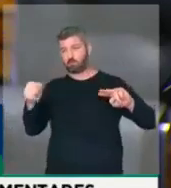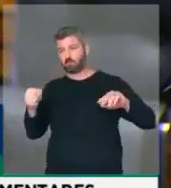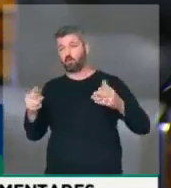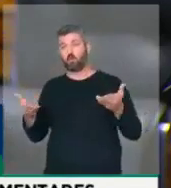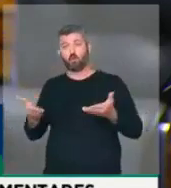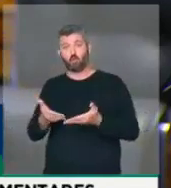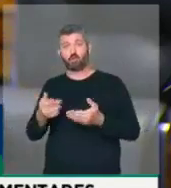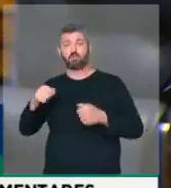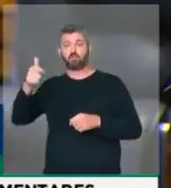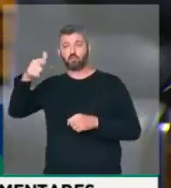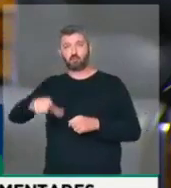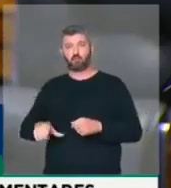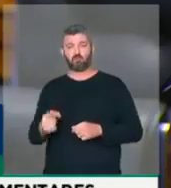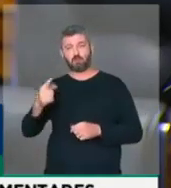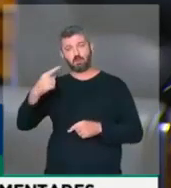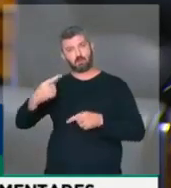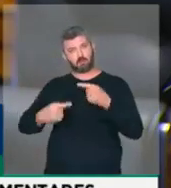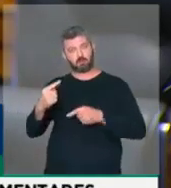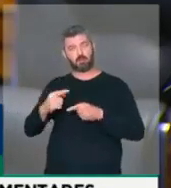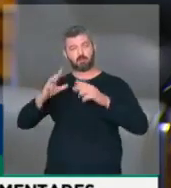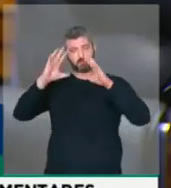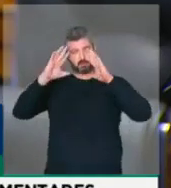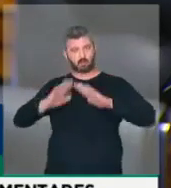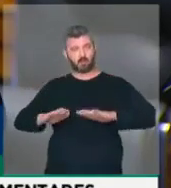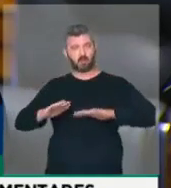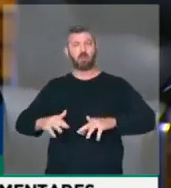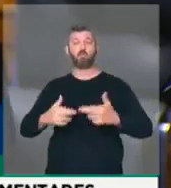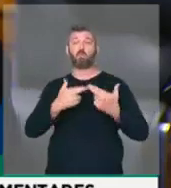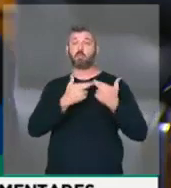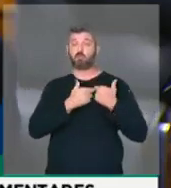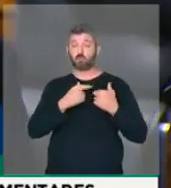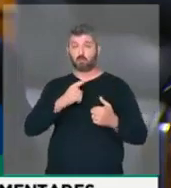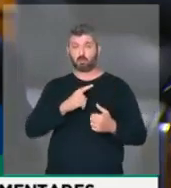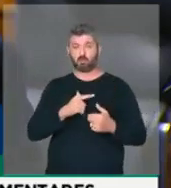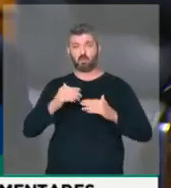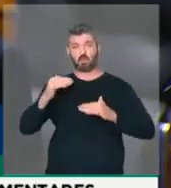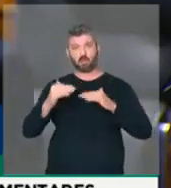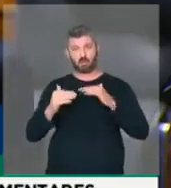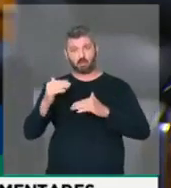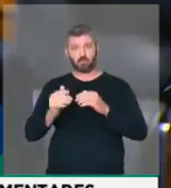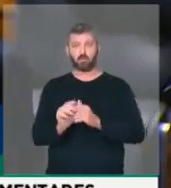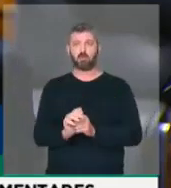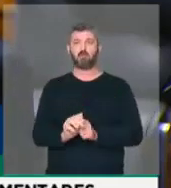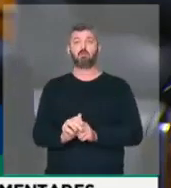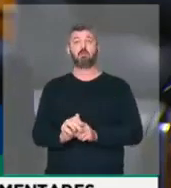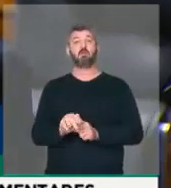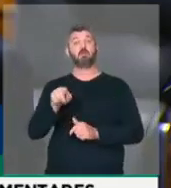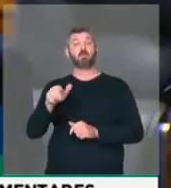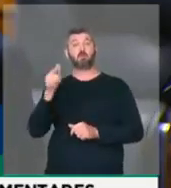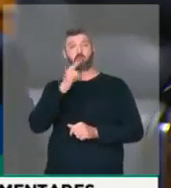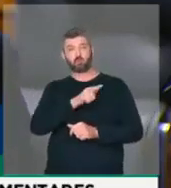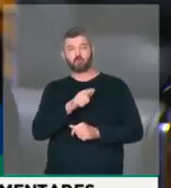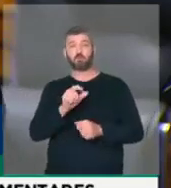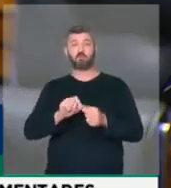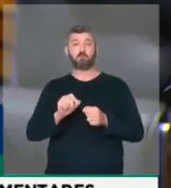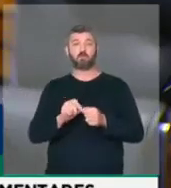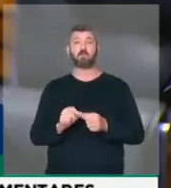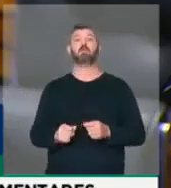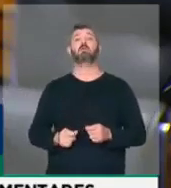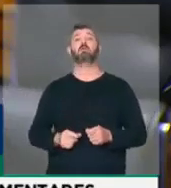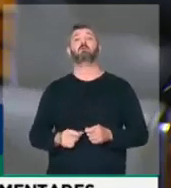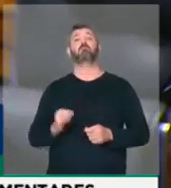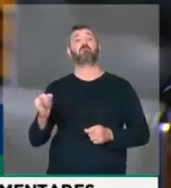nós precisamos. É fazer um debate moderado, responsável, equilibrado. E para que isso possa e deva ser feito,